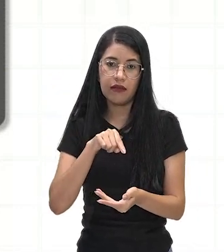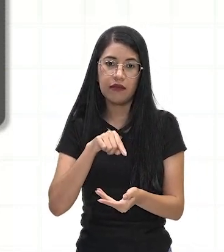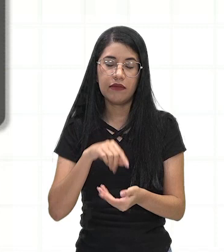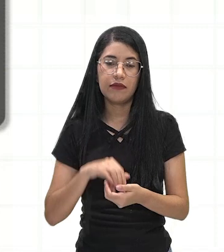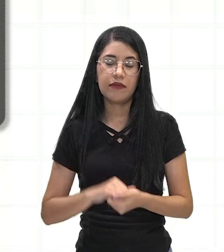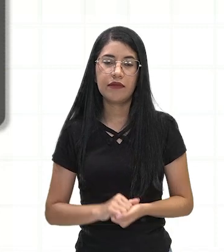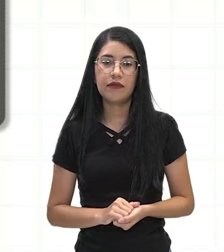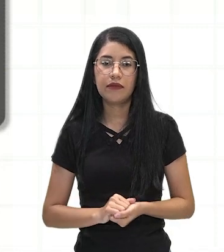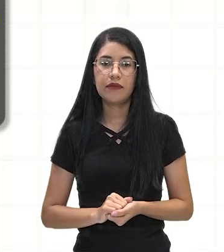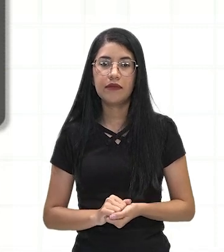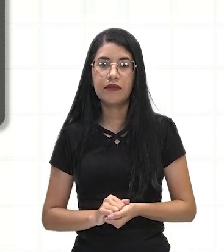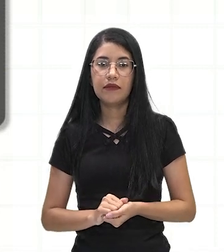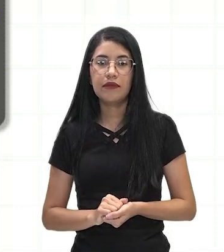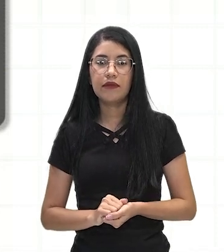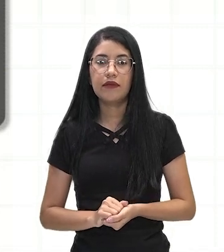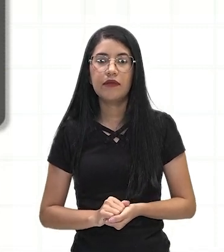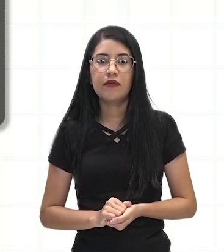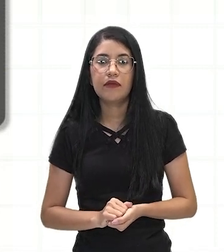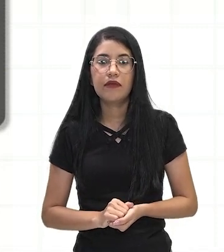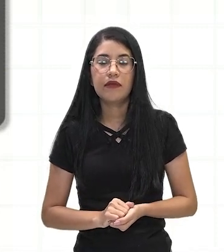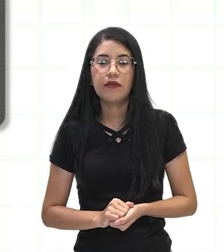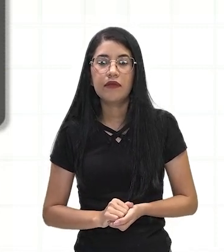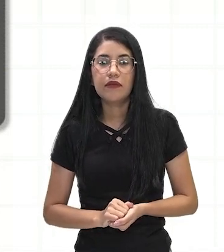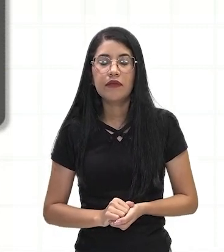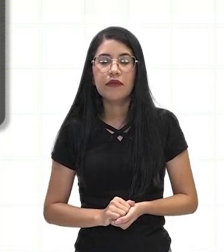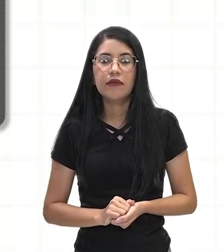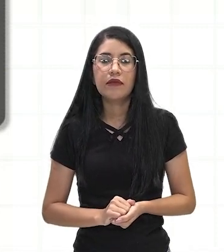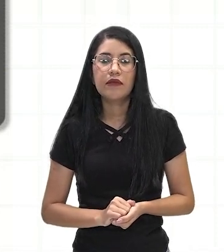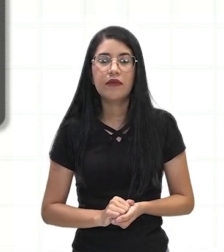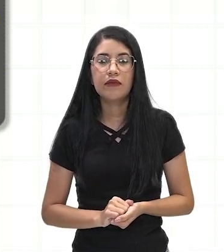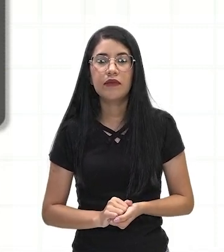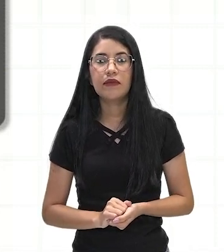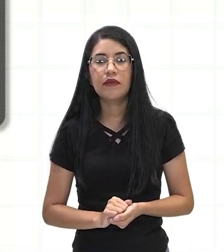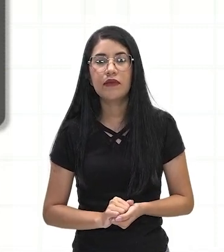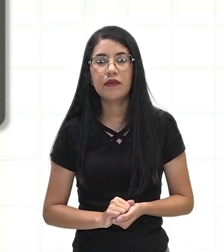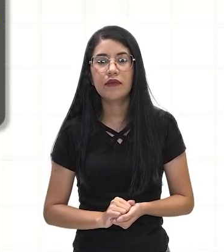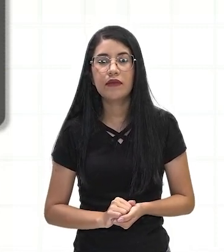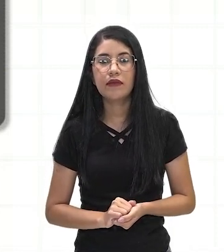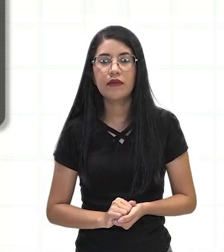o Sol e a Lua, certo? Então, quando acontece